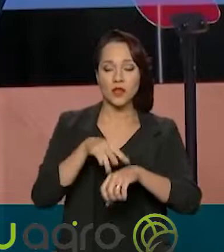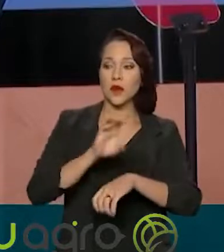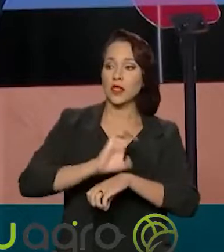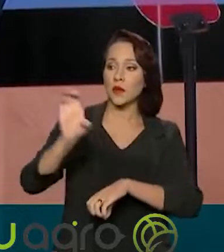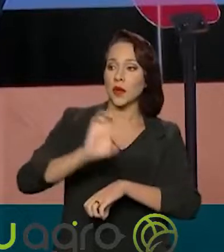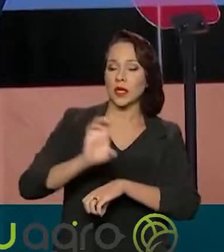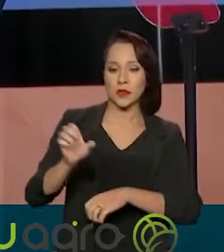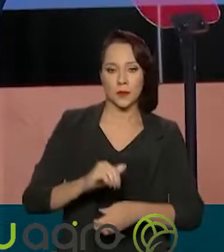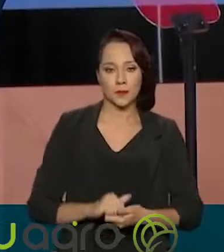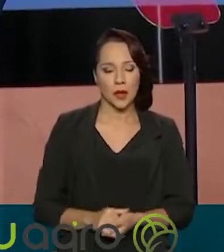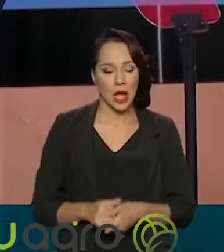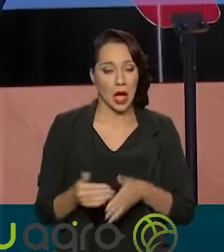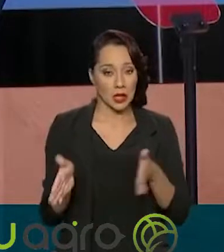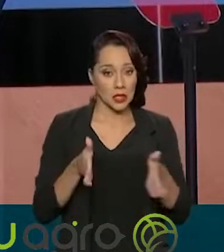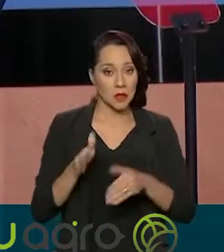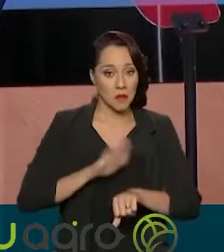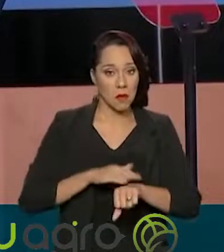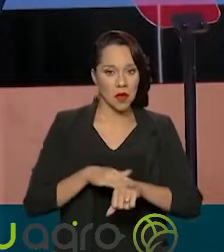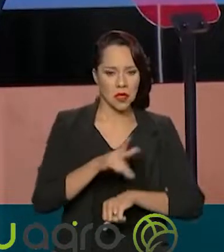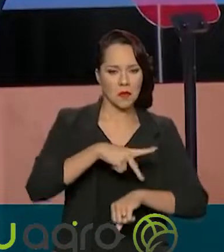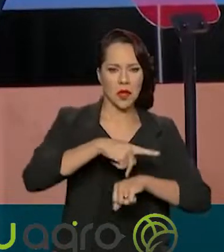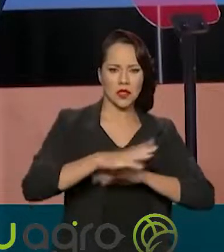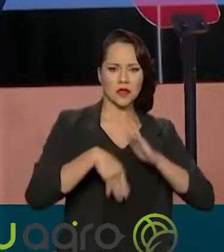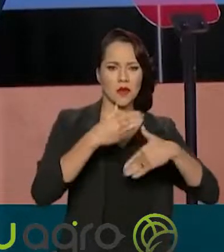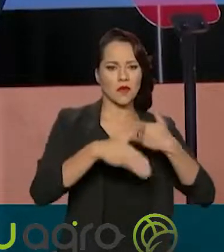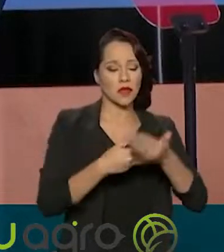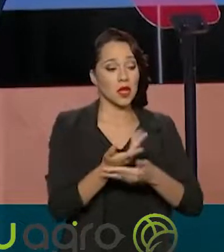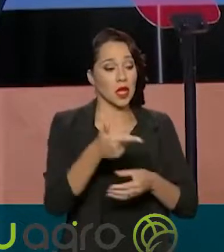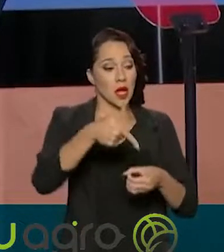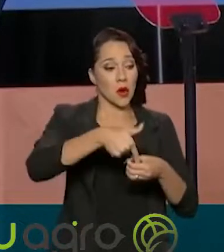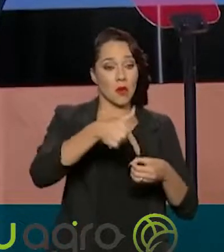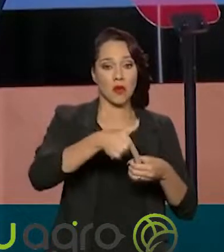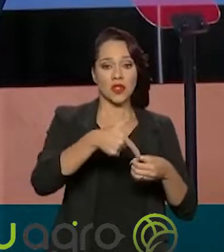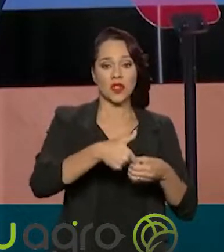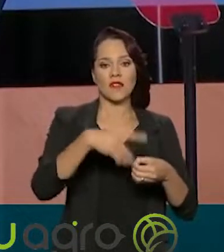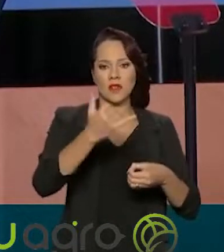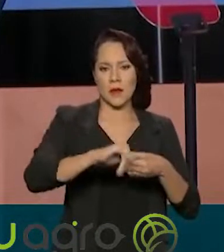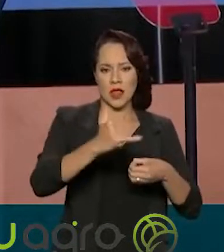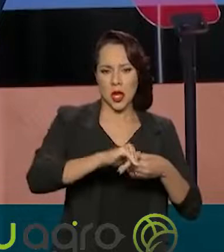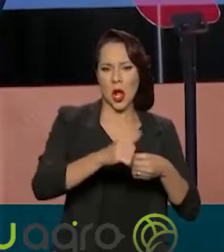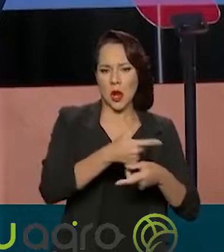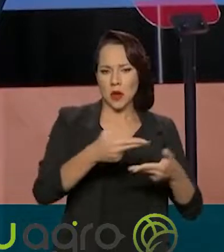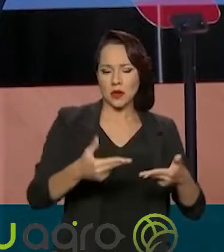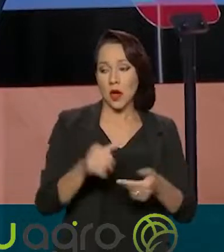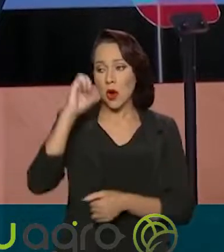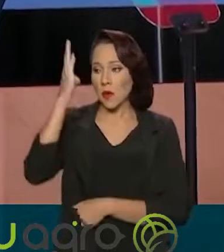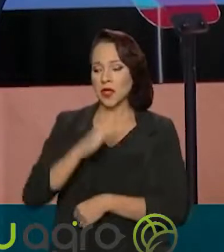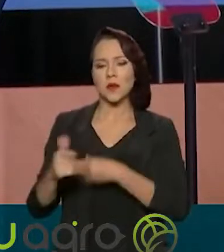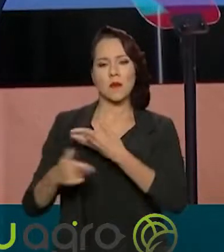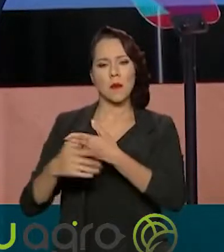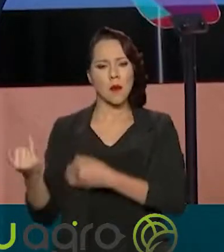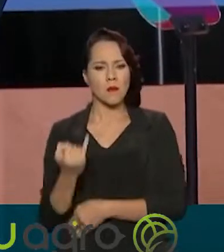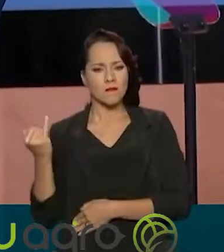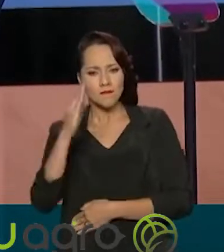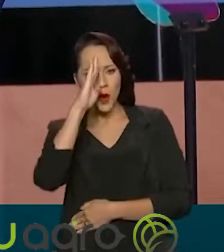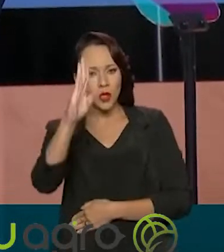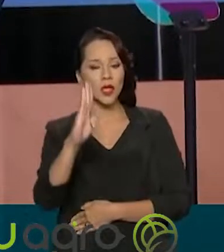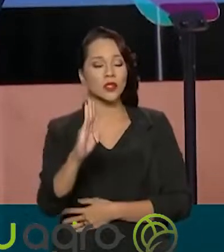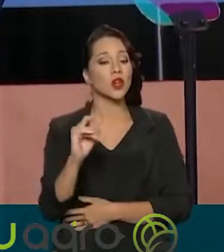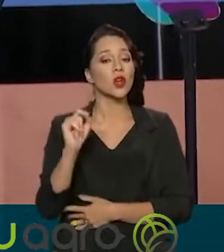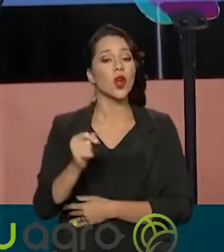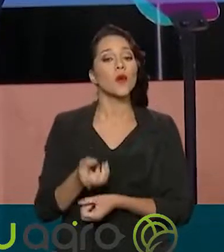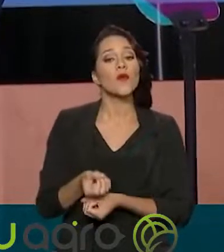Nesse momento em que países desenvolvidos recorrem a combustíveis fósseis, o Brasil assume papel fundamental